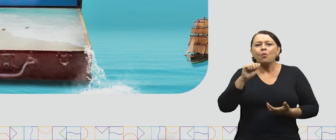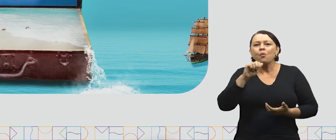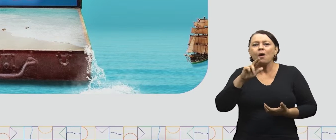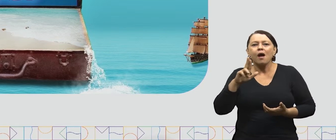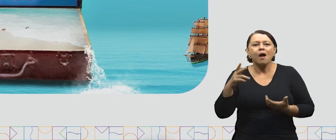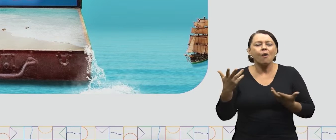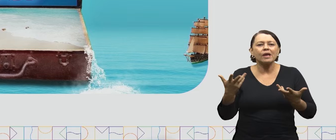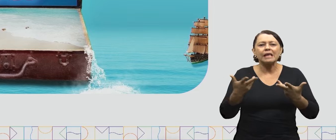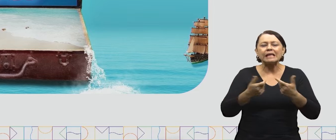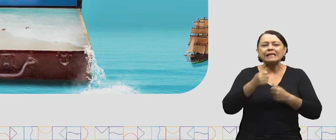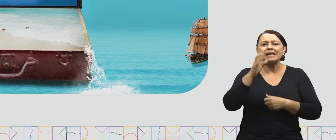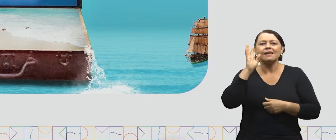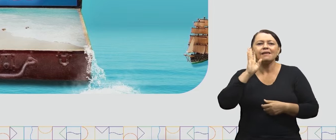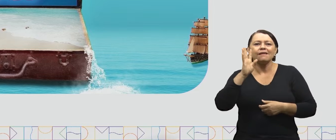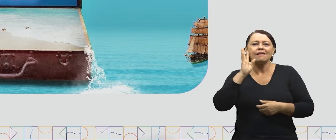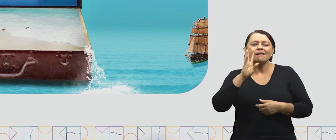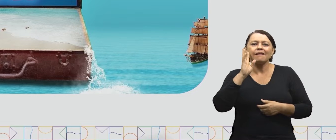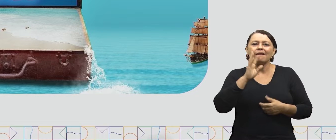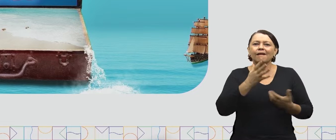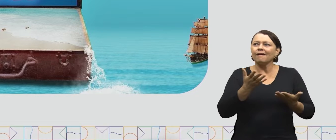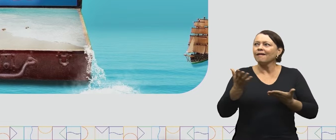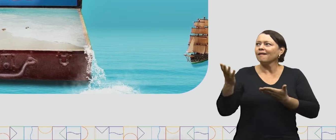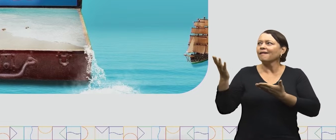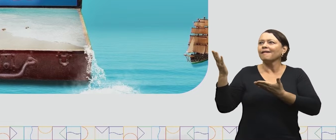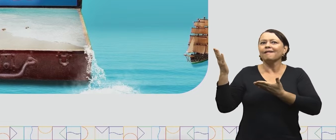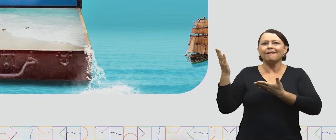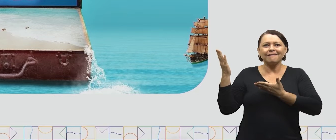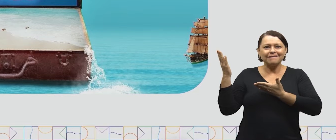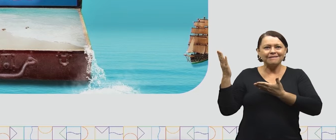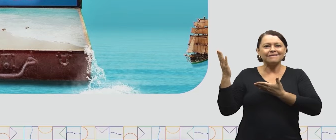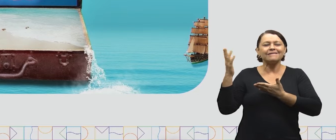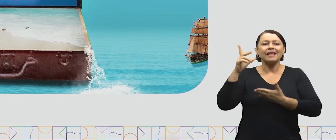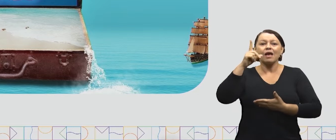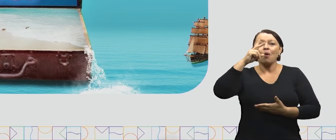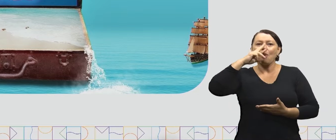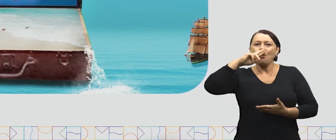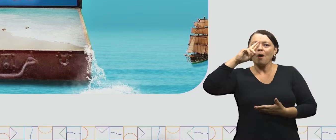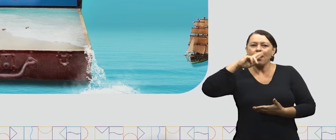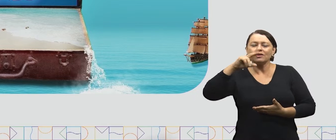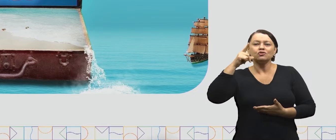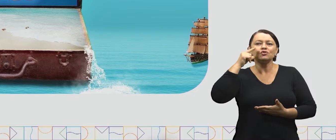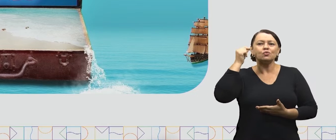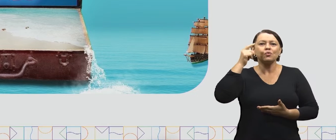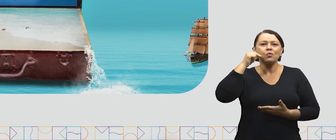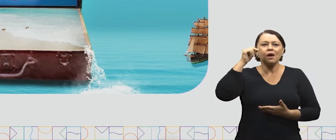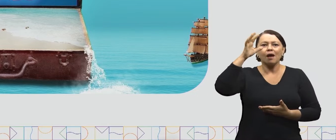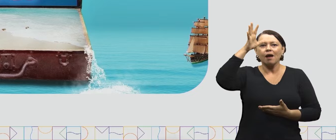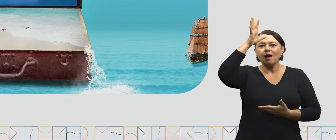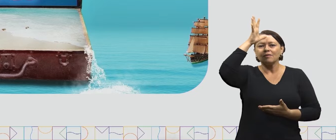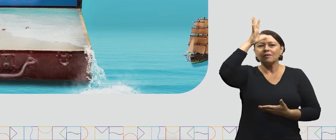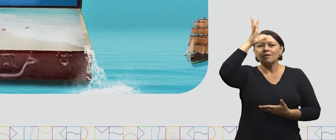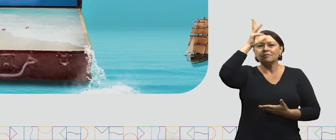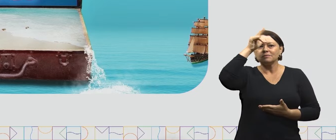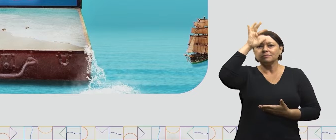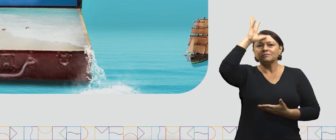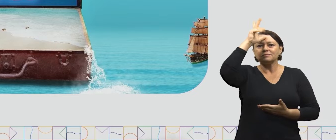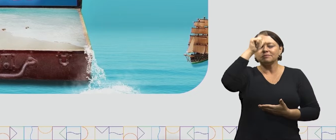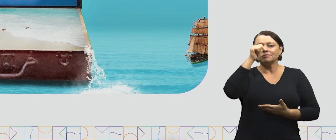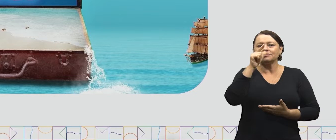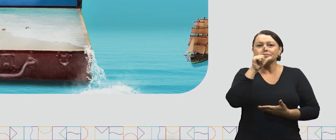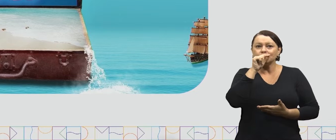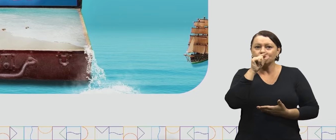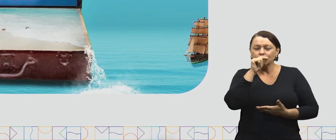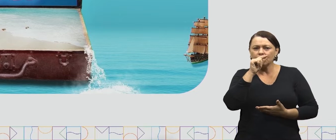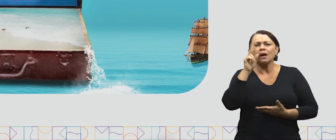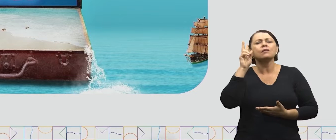Uau! Olha só a fábula que ela nos deu. O ratinho, o gato e o galo. Eu conheço essa fábula, mas